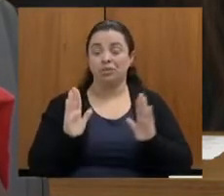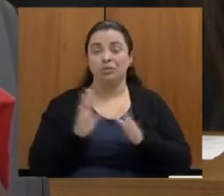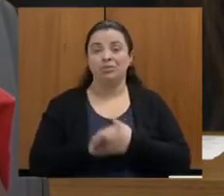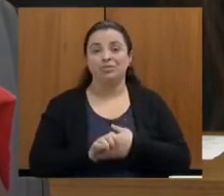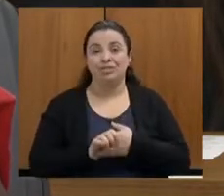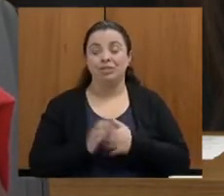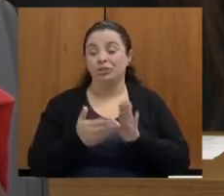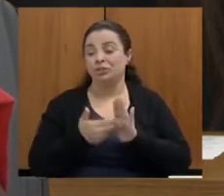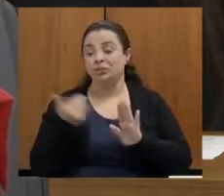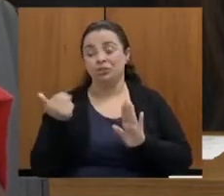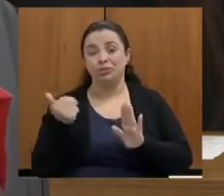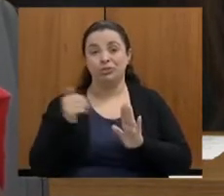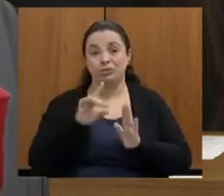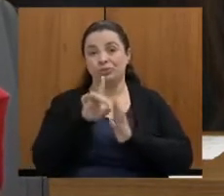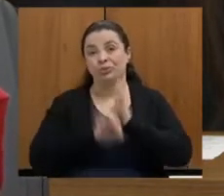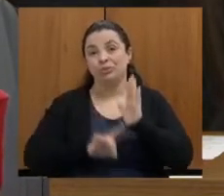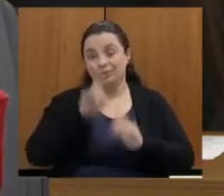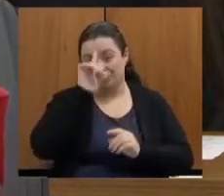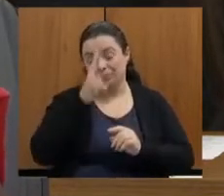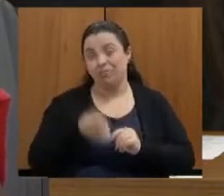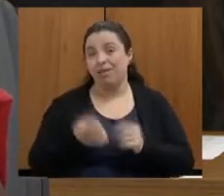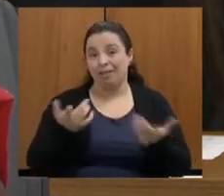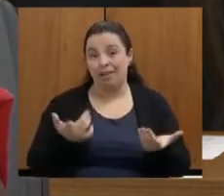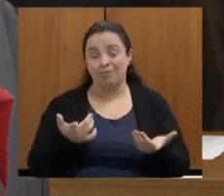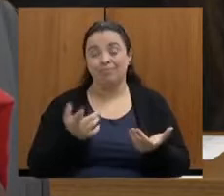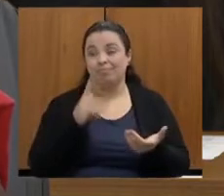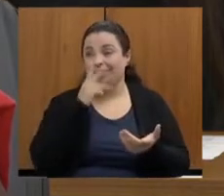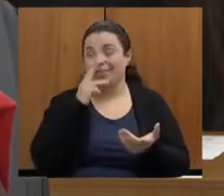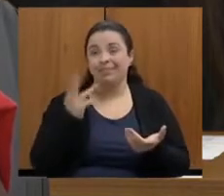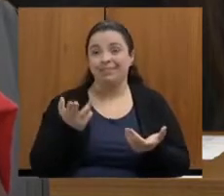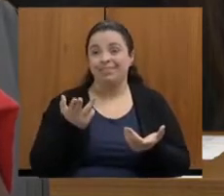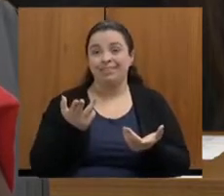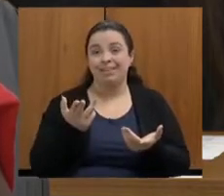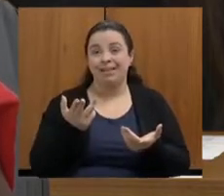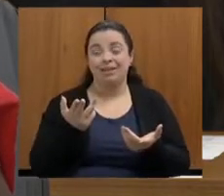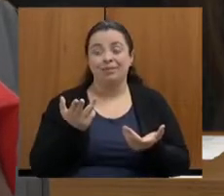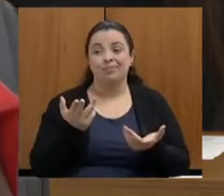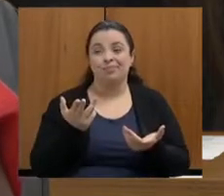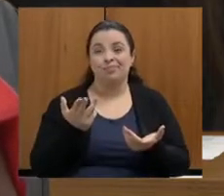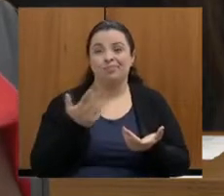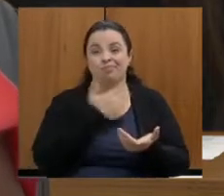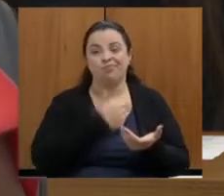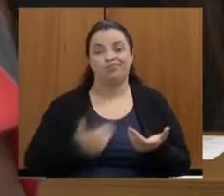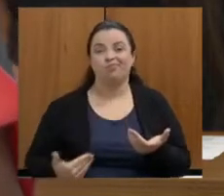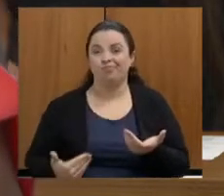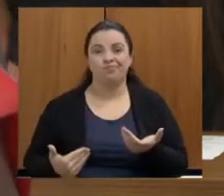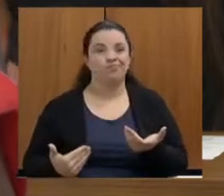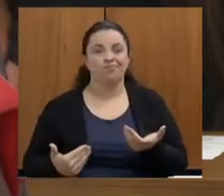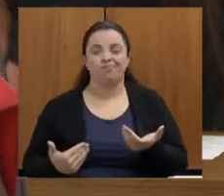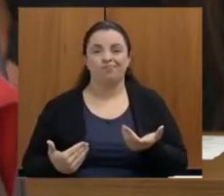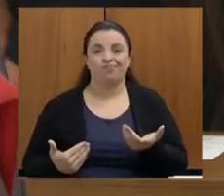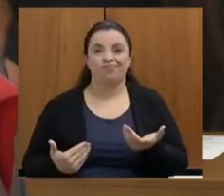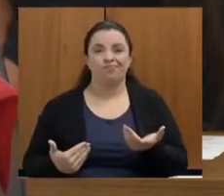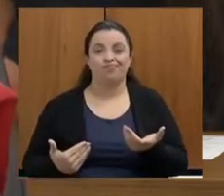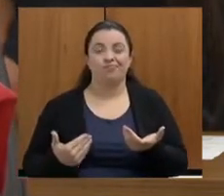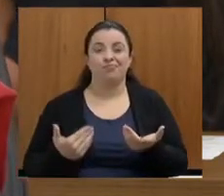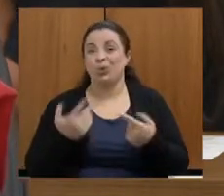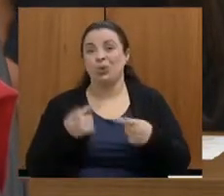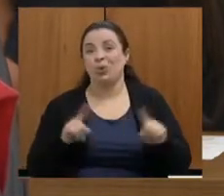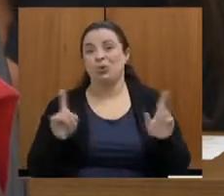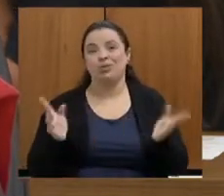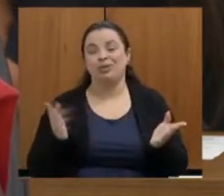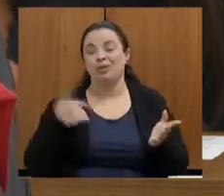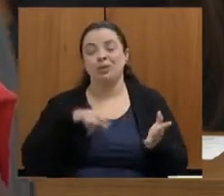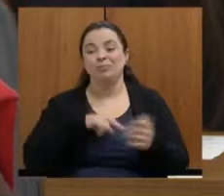a gente não tem um minuto de descanso né então é agradecer por que